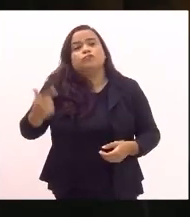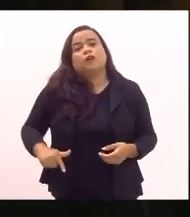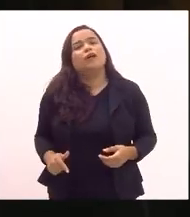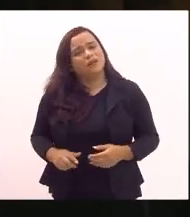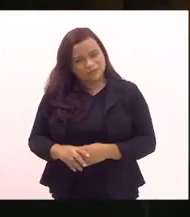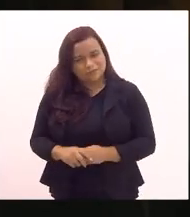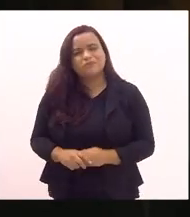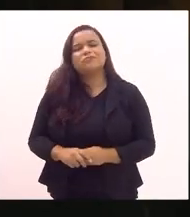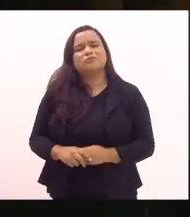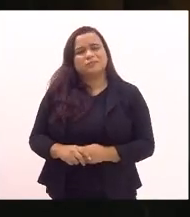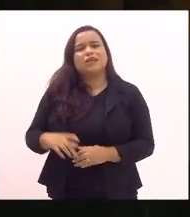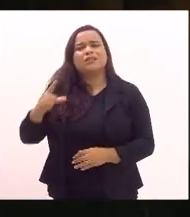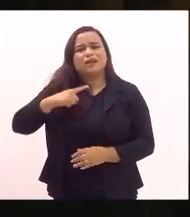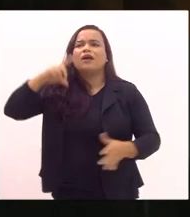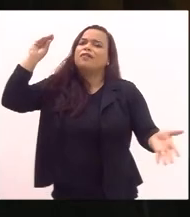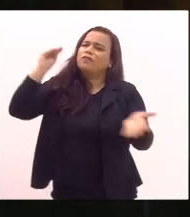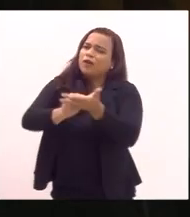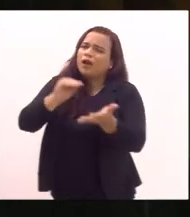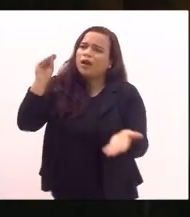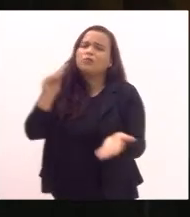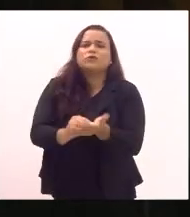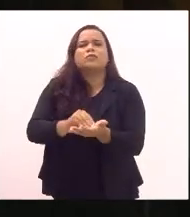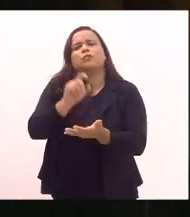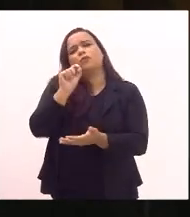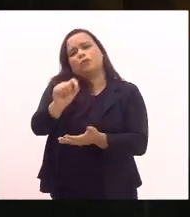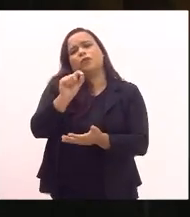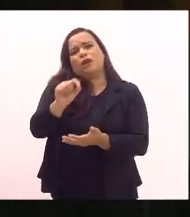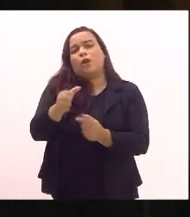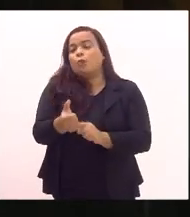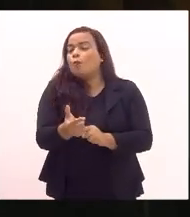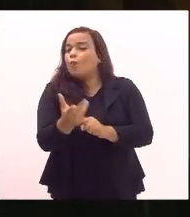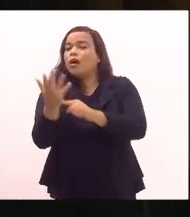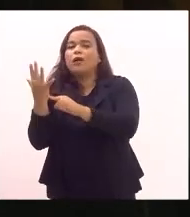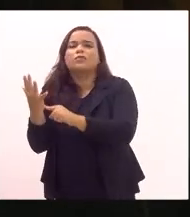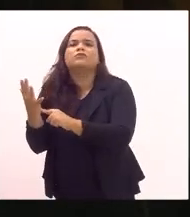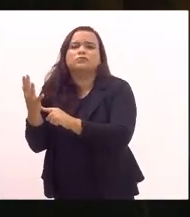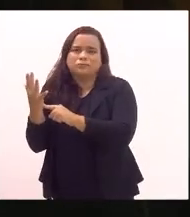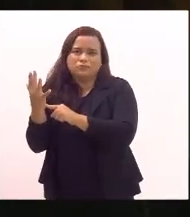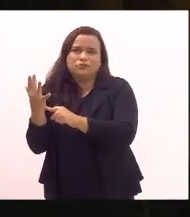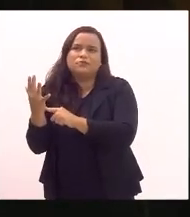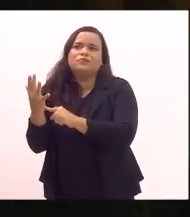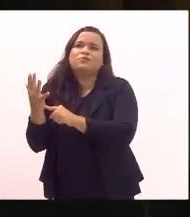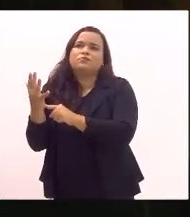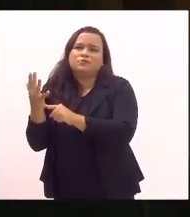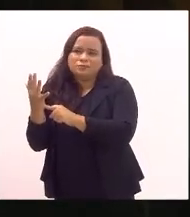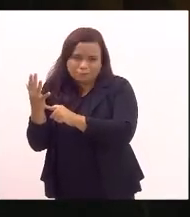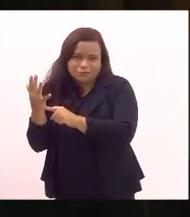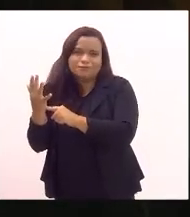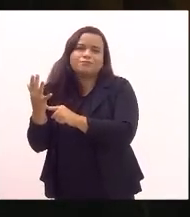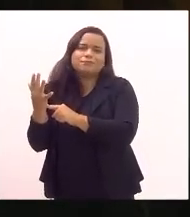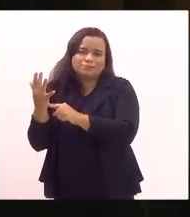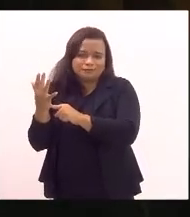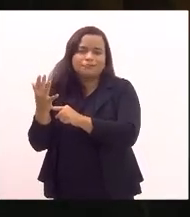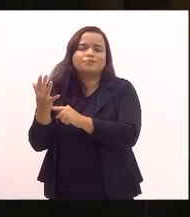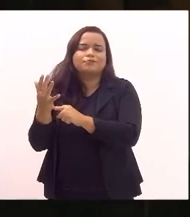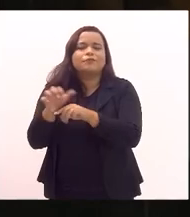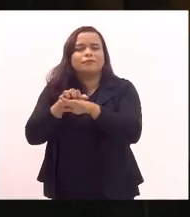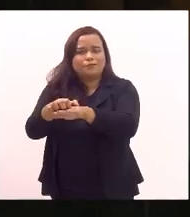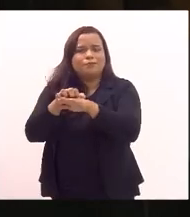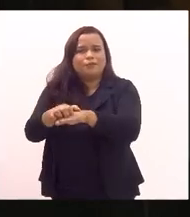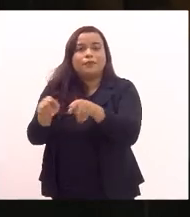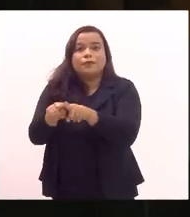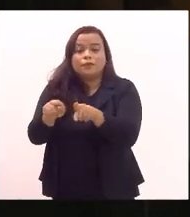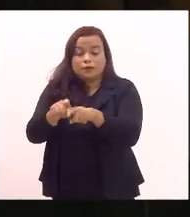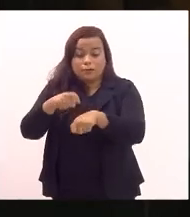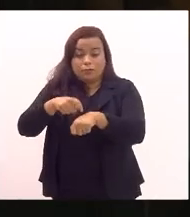tem um déficit enorme da quantidade de veículos usados Temos uma dificuldade de cumprimento